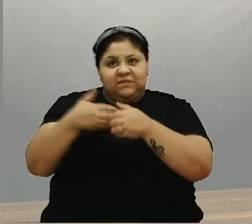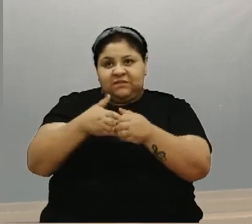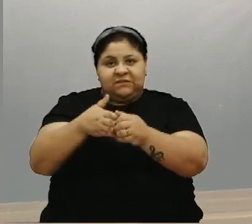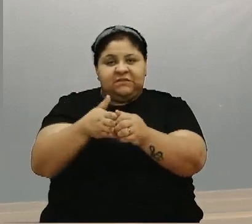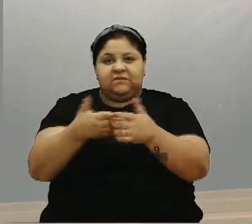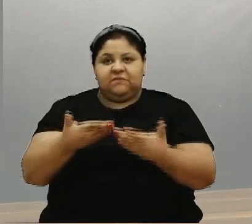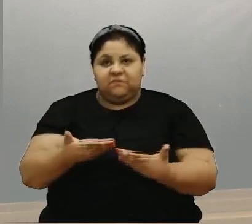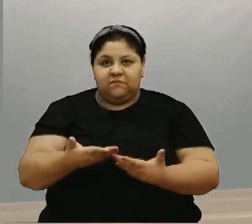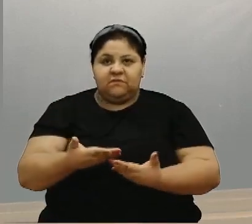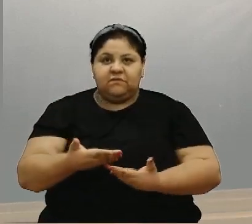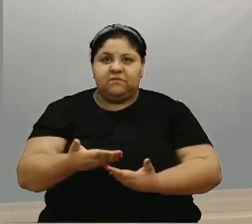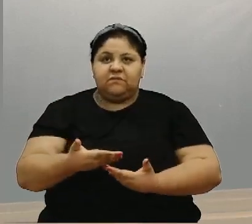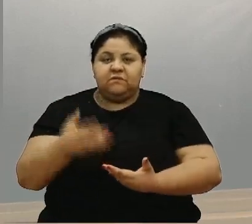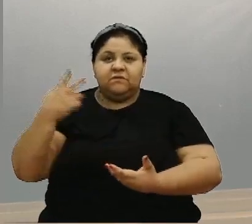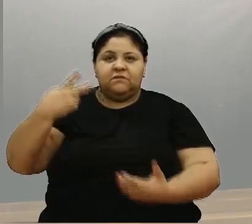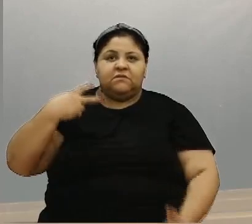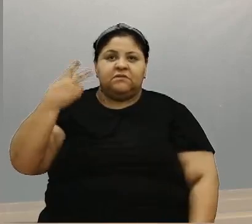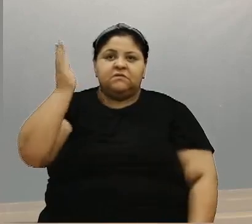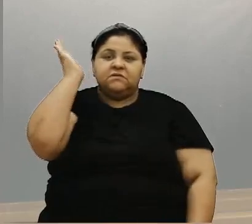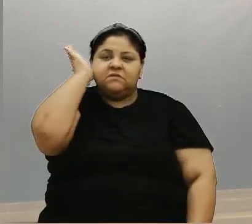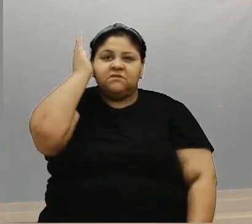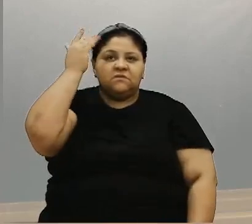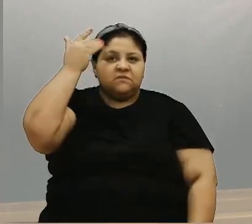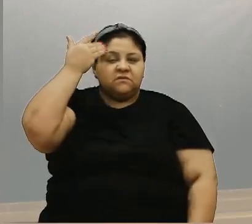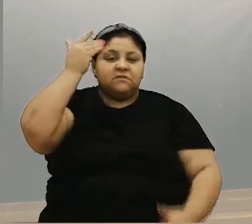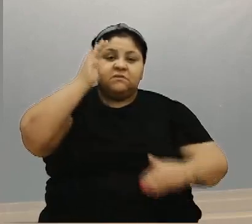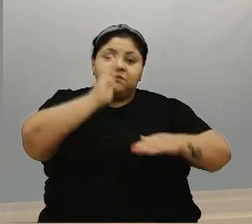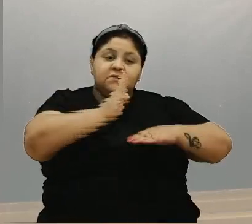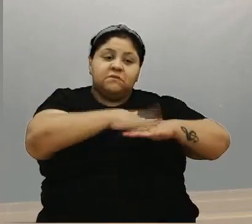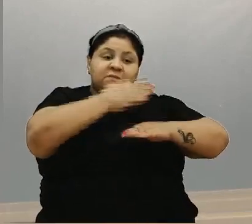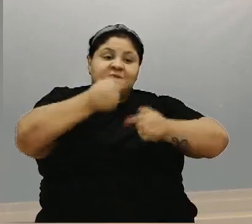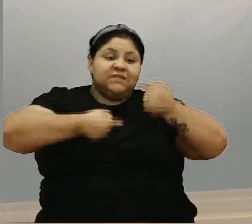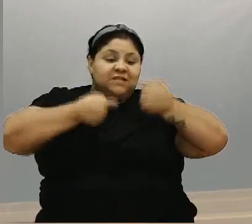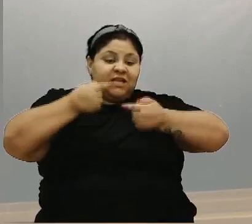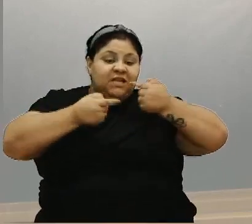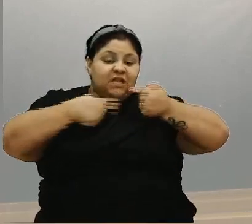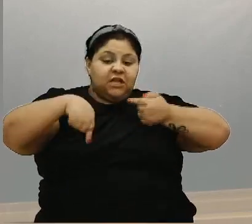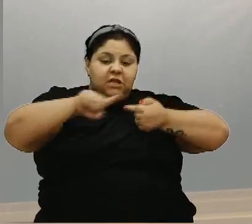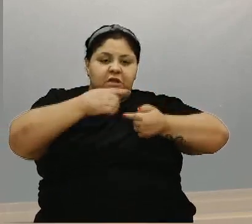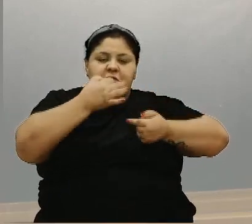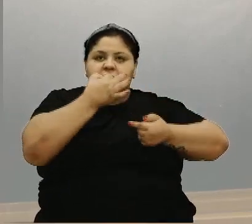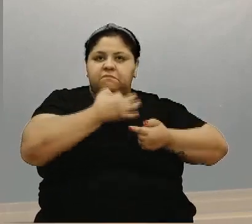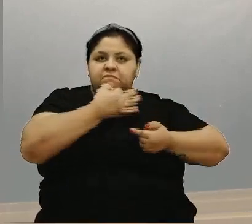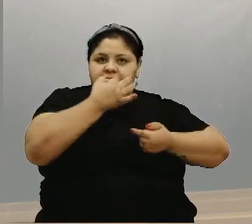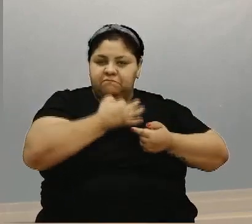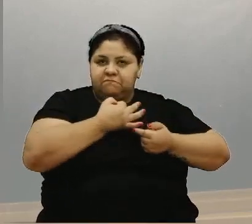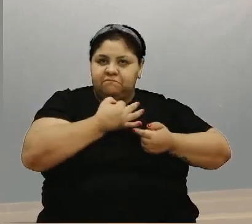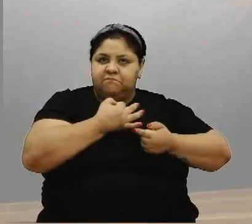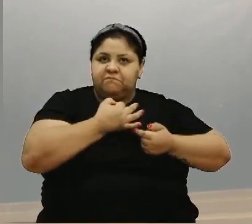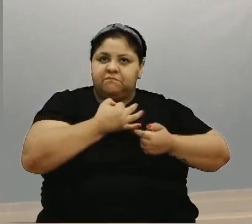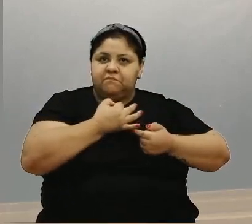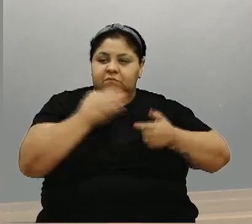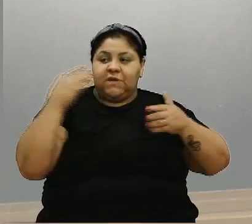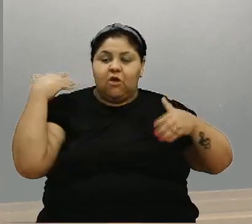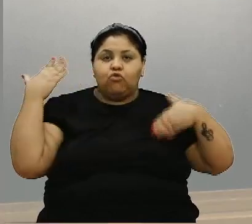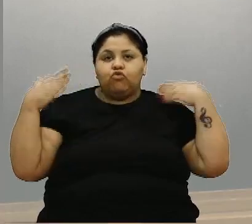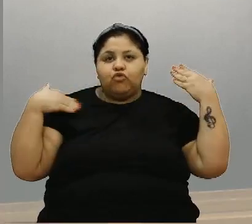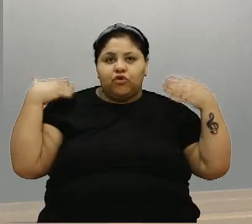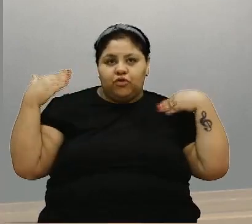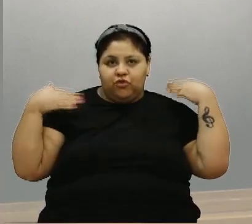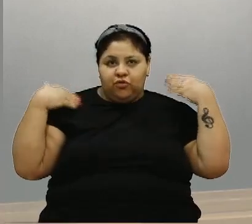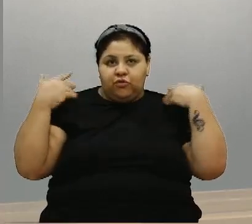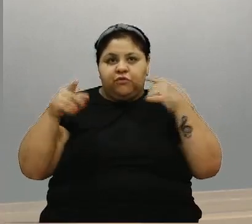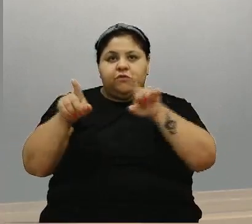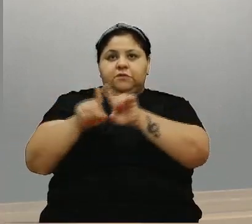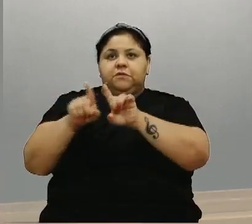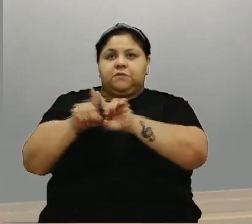aqui, o vereador Felipe mais tem discutido para a nossa cidade, que é a questão do turismo e a questão